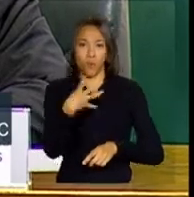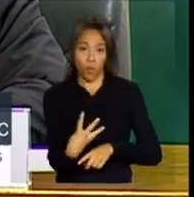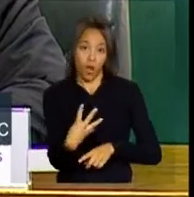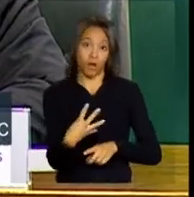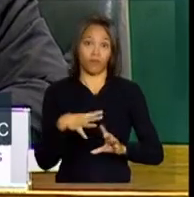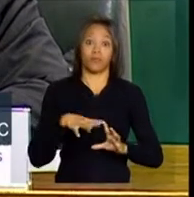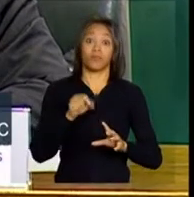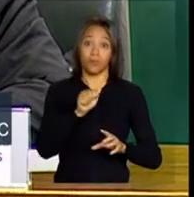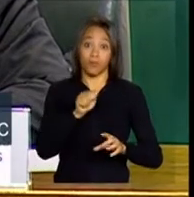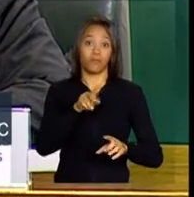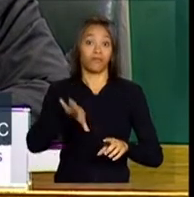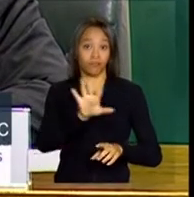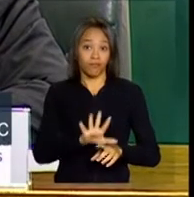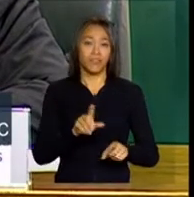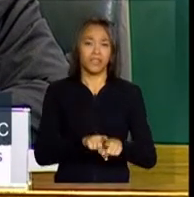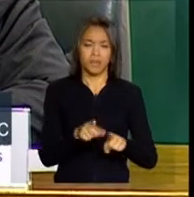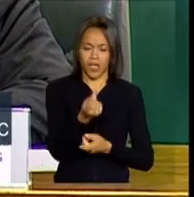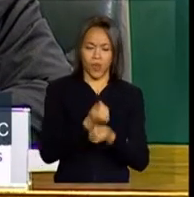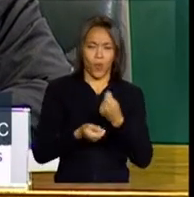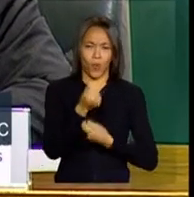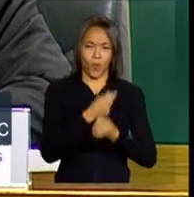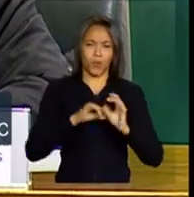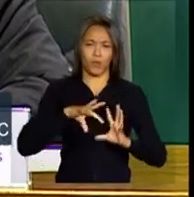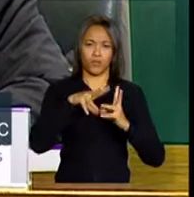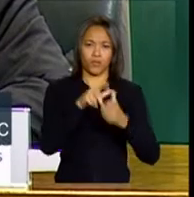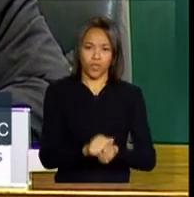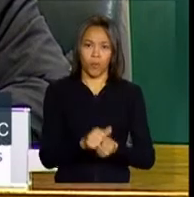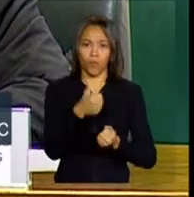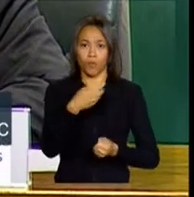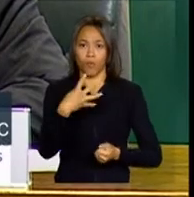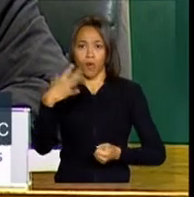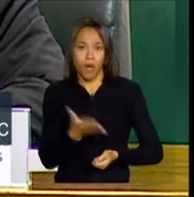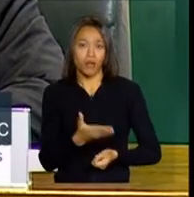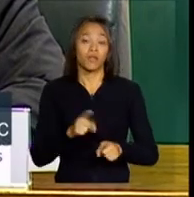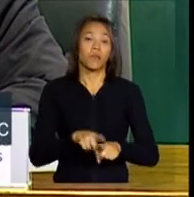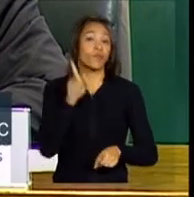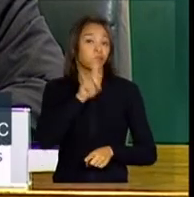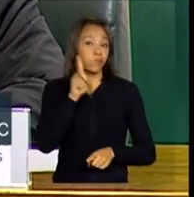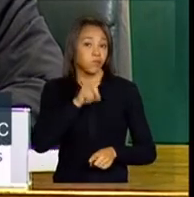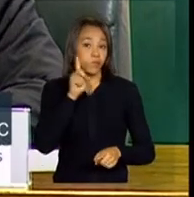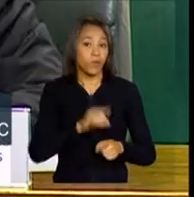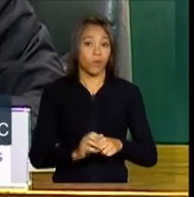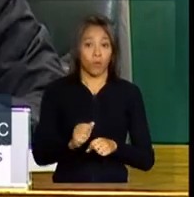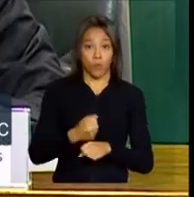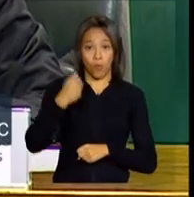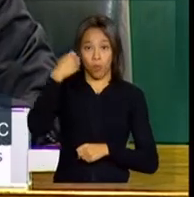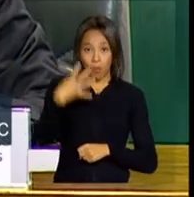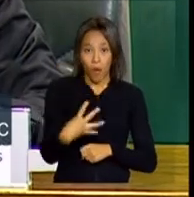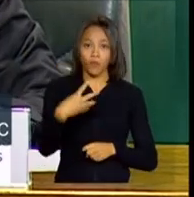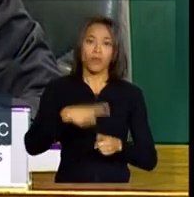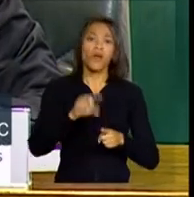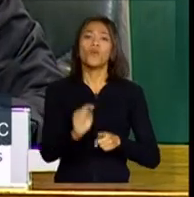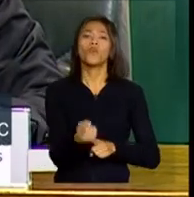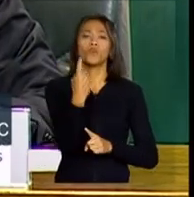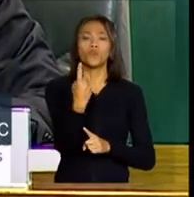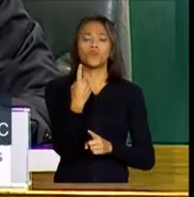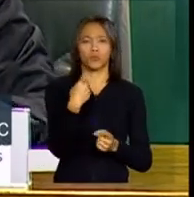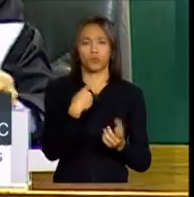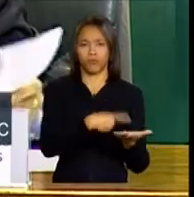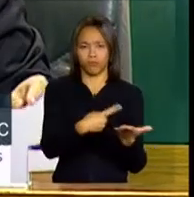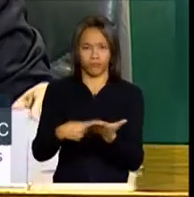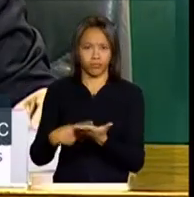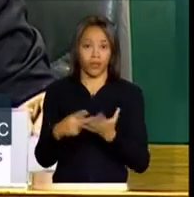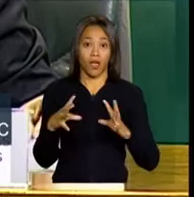responda por um quarto da economia mundial além dos Estados Unidos quatro dos cinco brics são os únicos países a combinarem